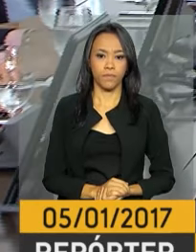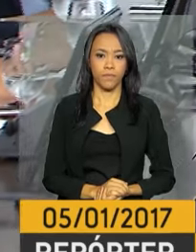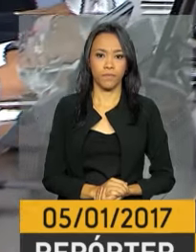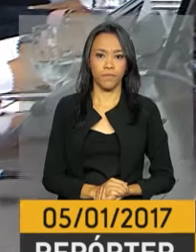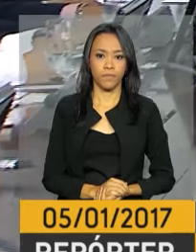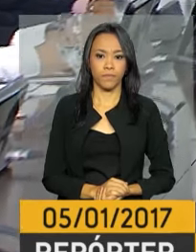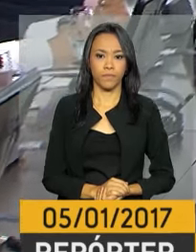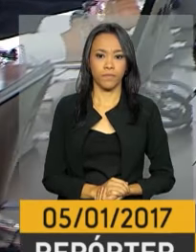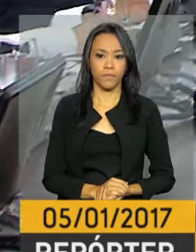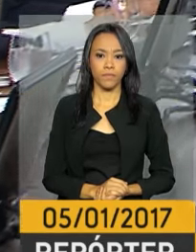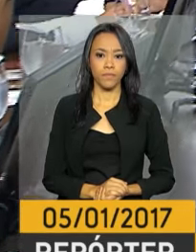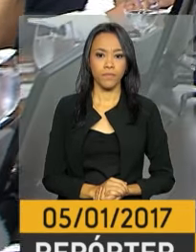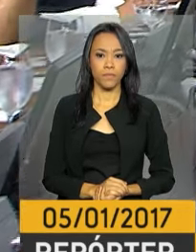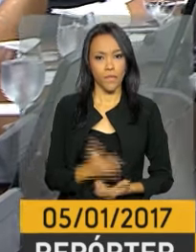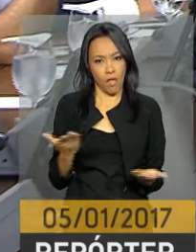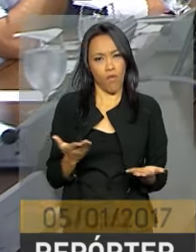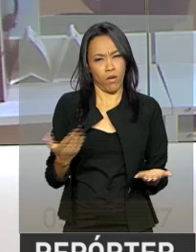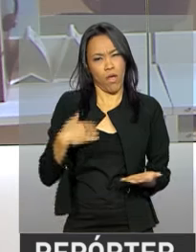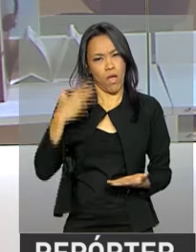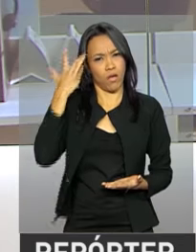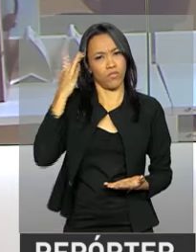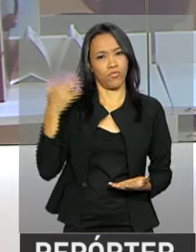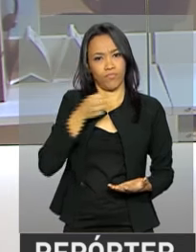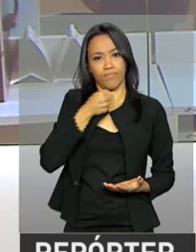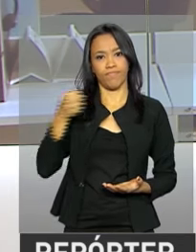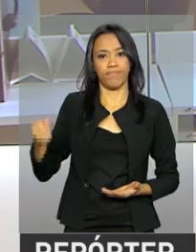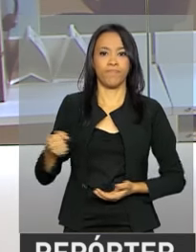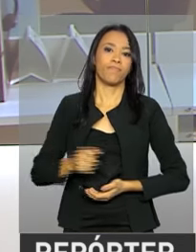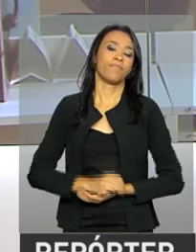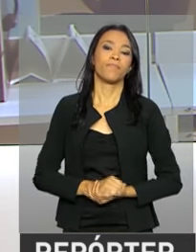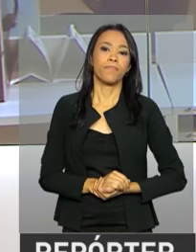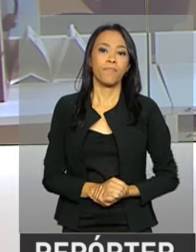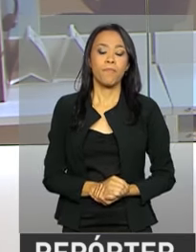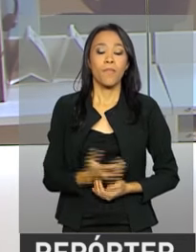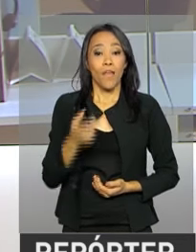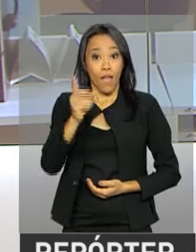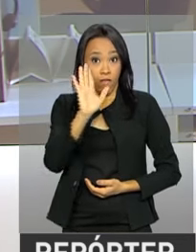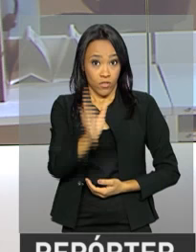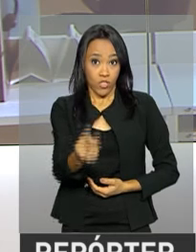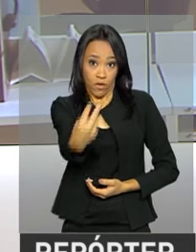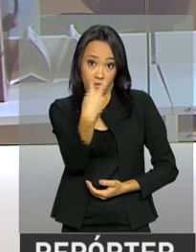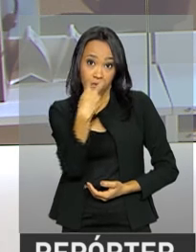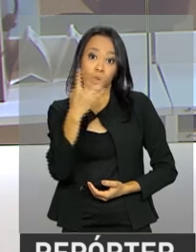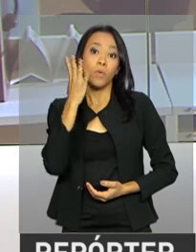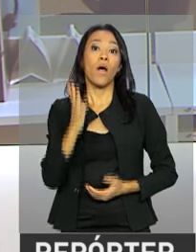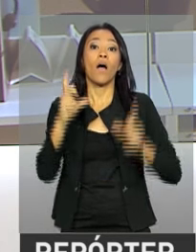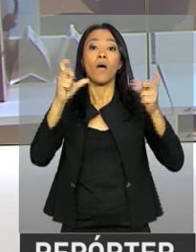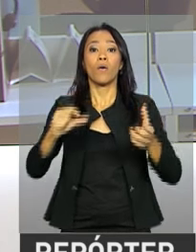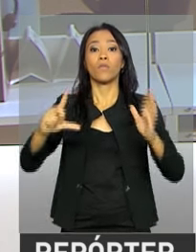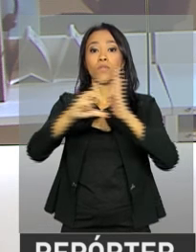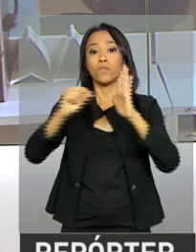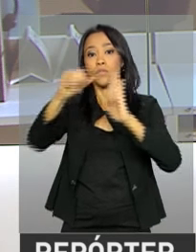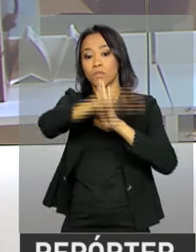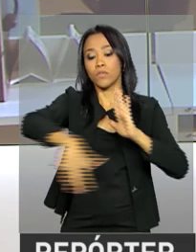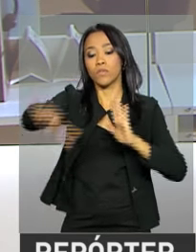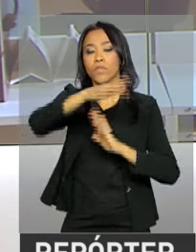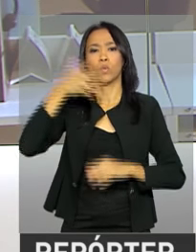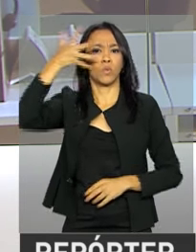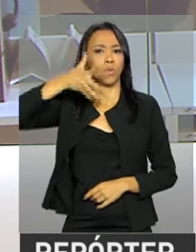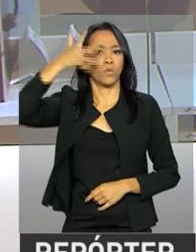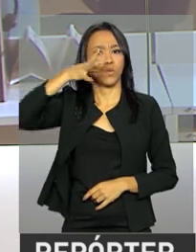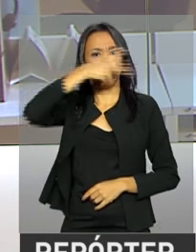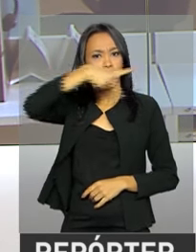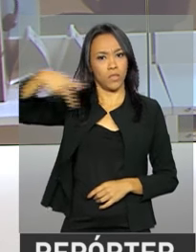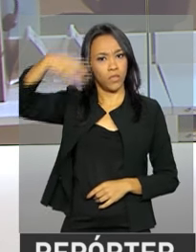agora acho que eu posso passar a palavra homem você acompanha ao vivo direto do palácio planalto discurso do presidente